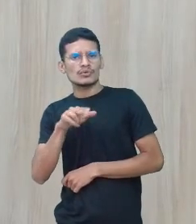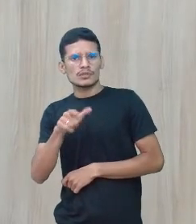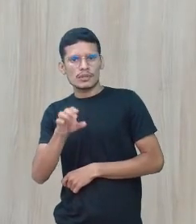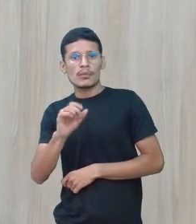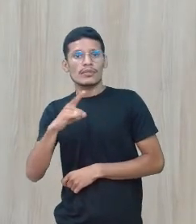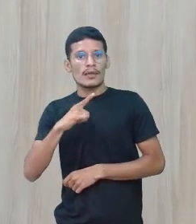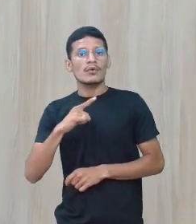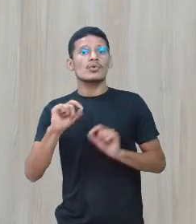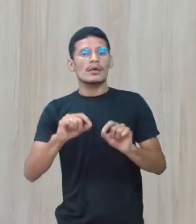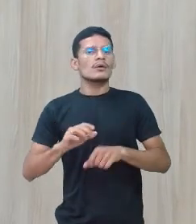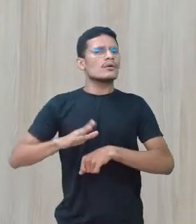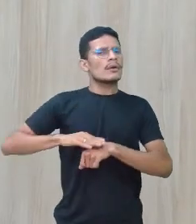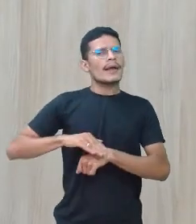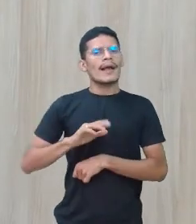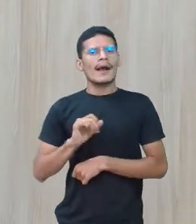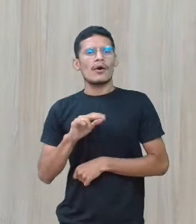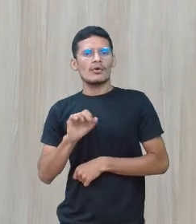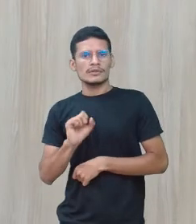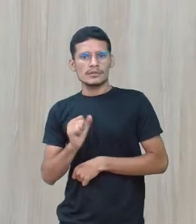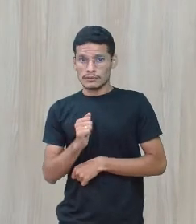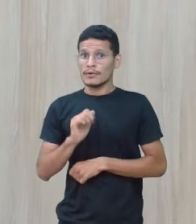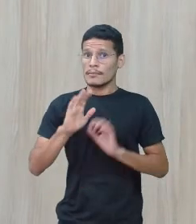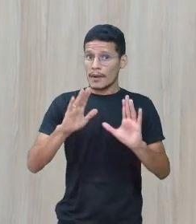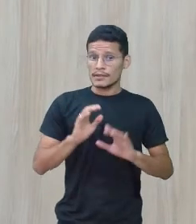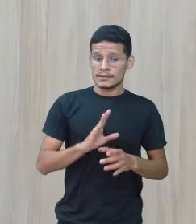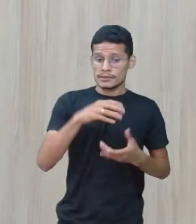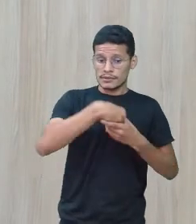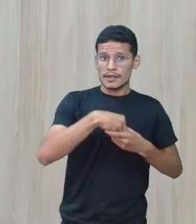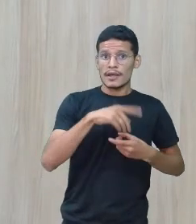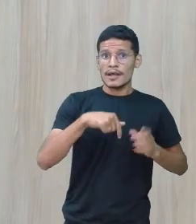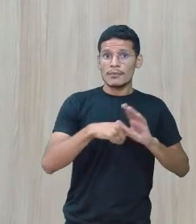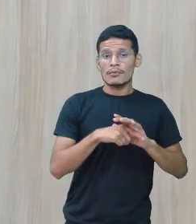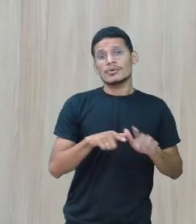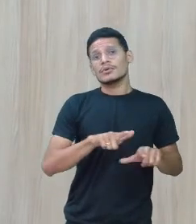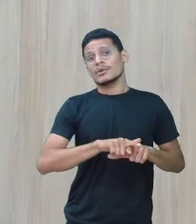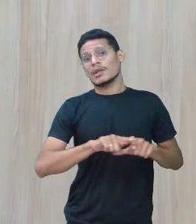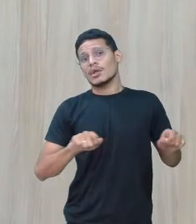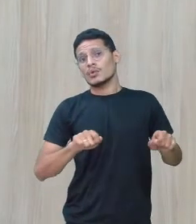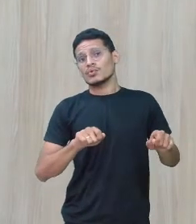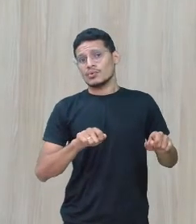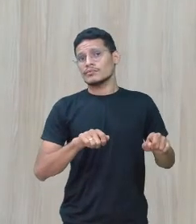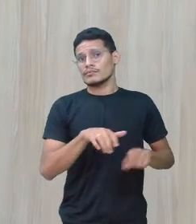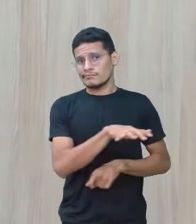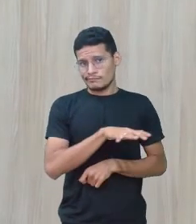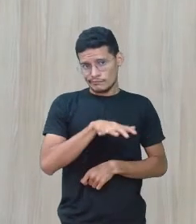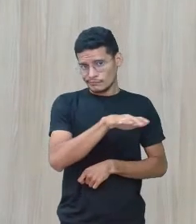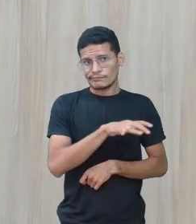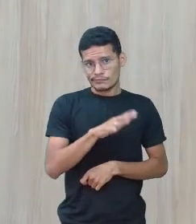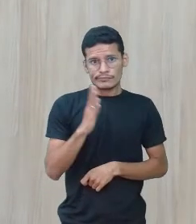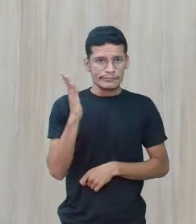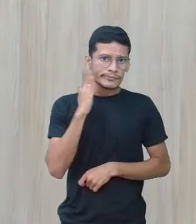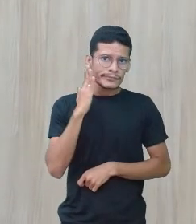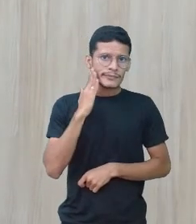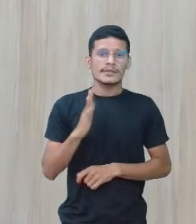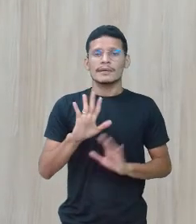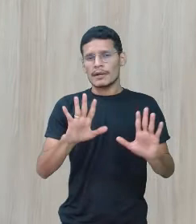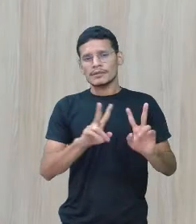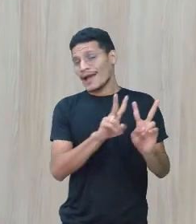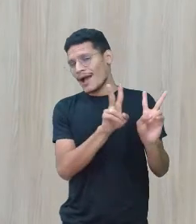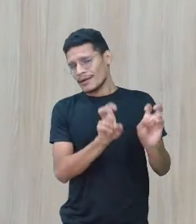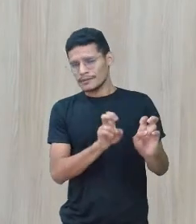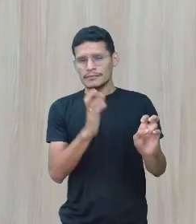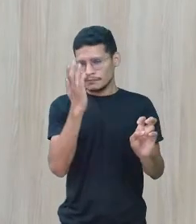ideia de causa. As integrantes é como se elas tivessem um valor neutro, entre aspas, tá, gente? É só para tornar mais